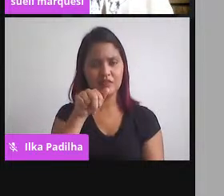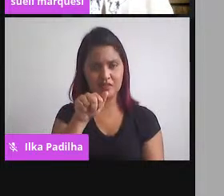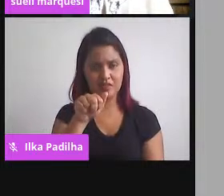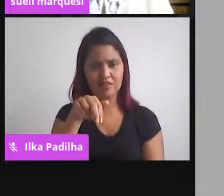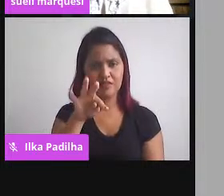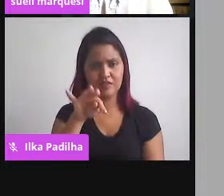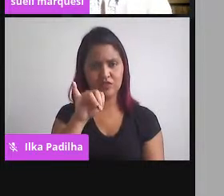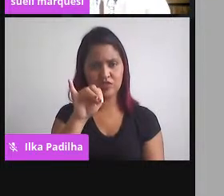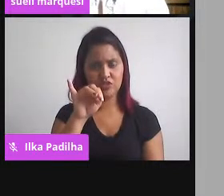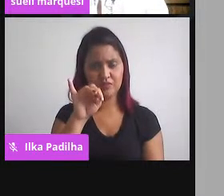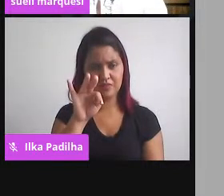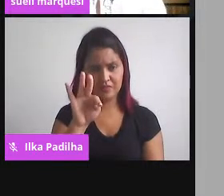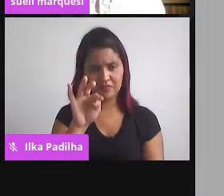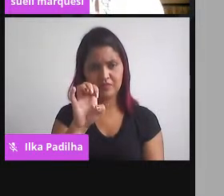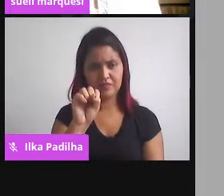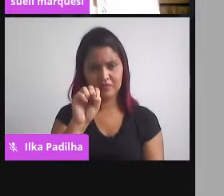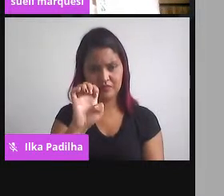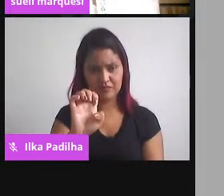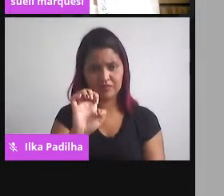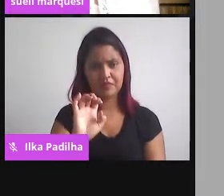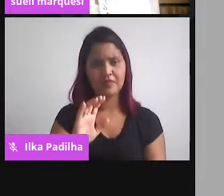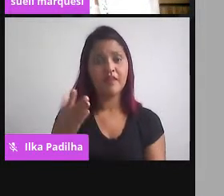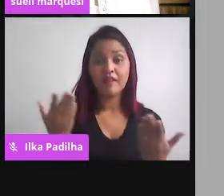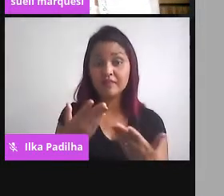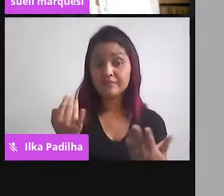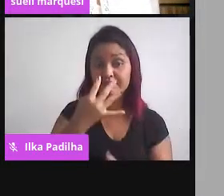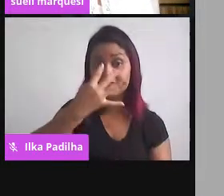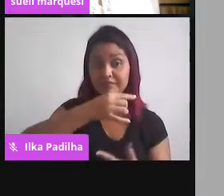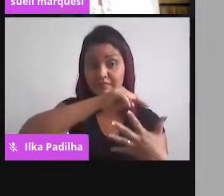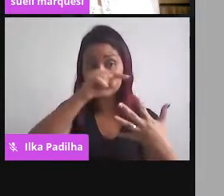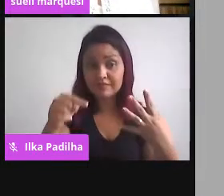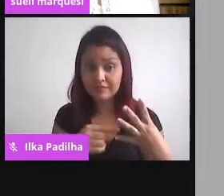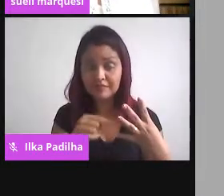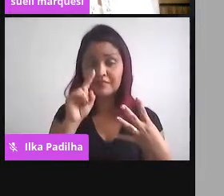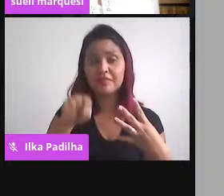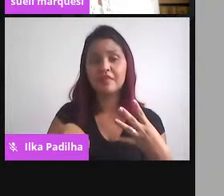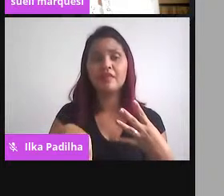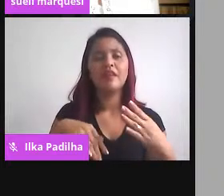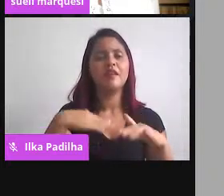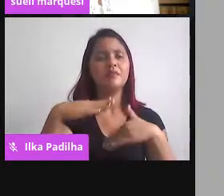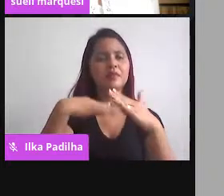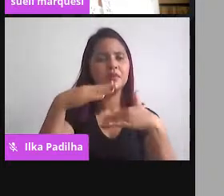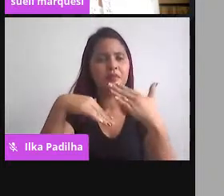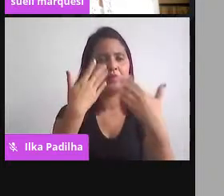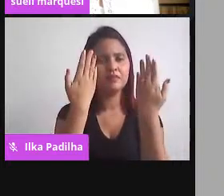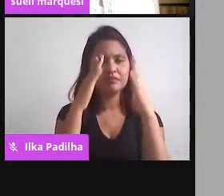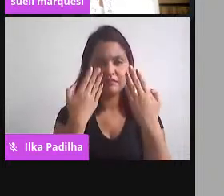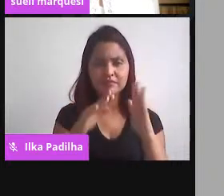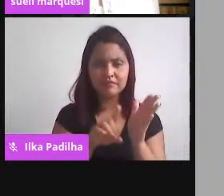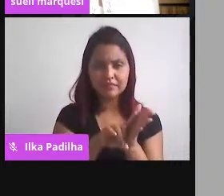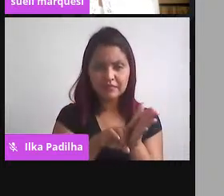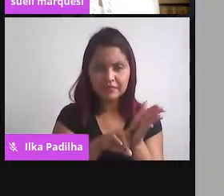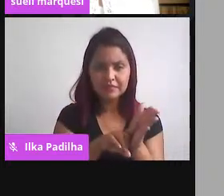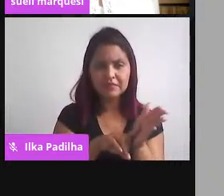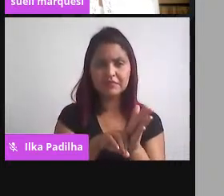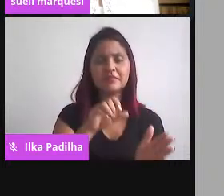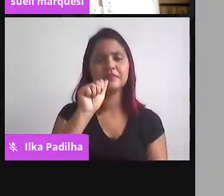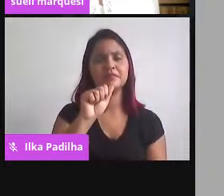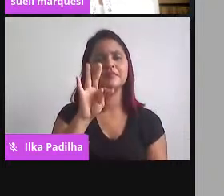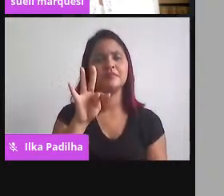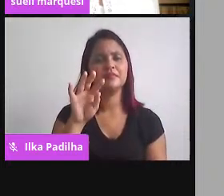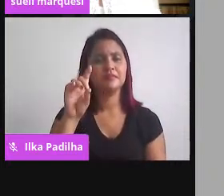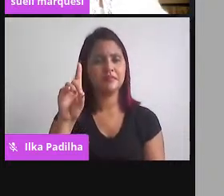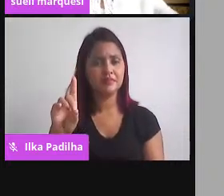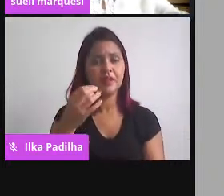quarta sessão, que são os procedimentos analíticos na pesquisa, a abordagem da ATD na linguística